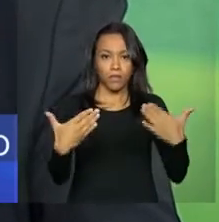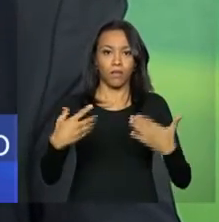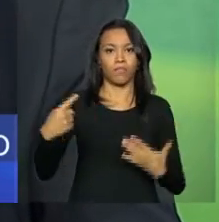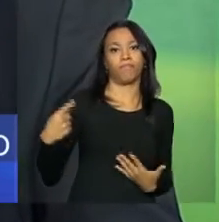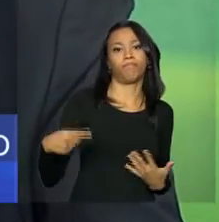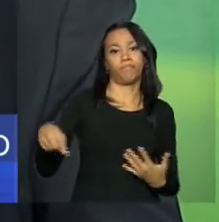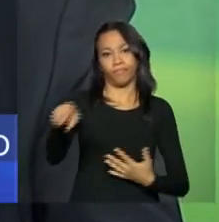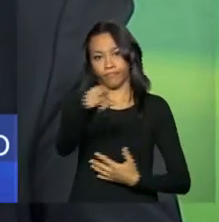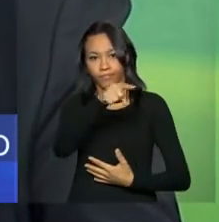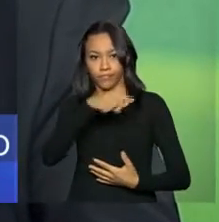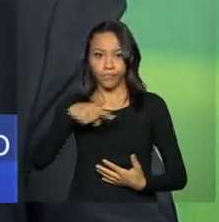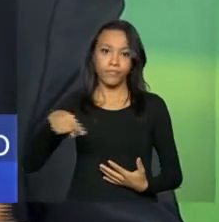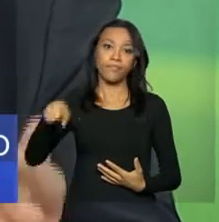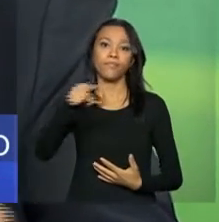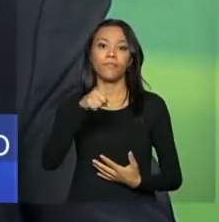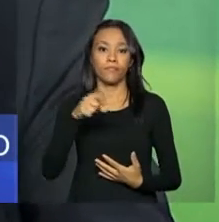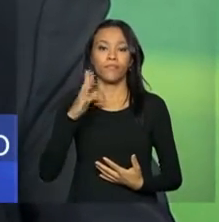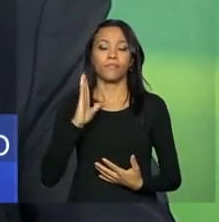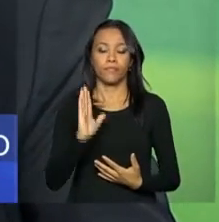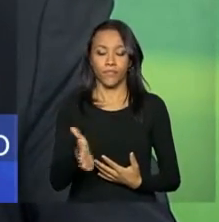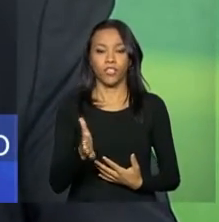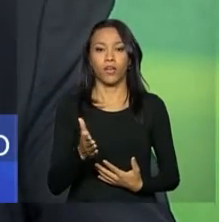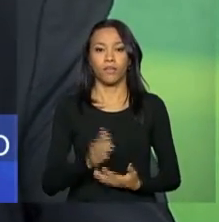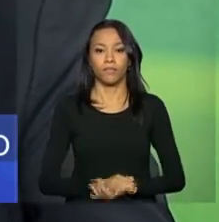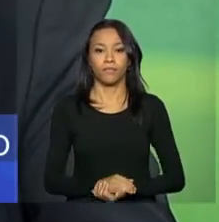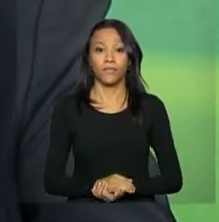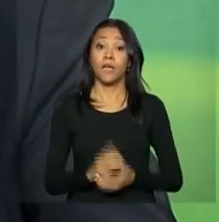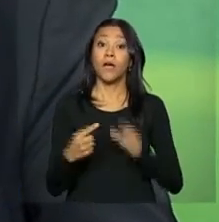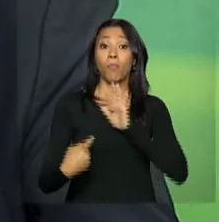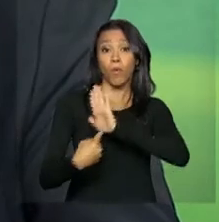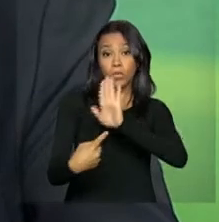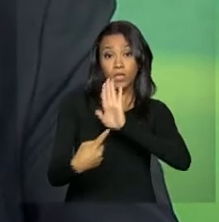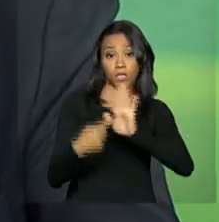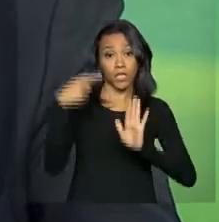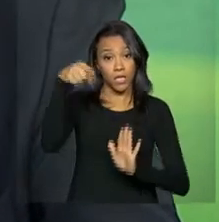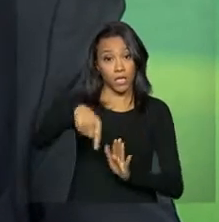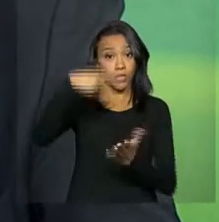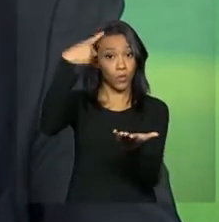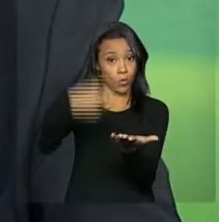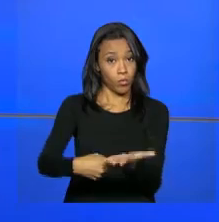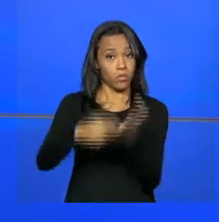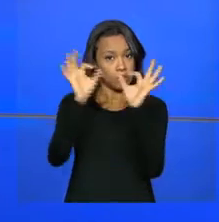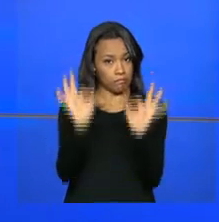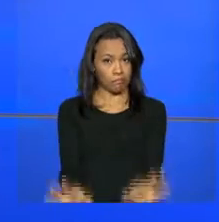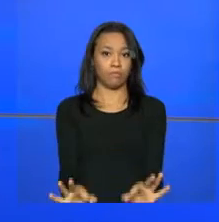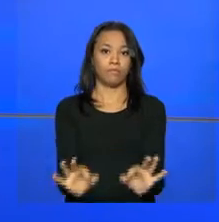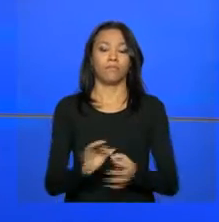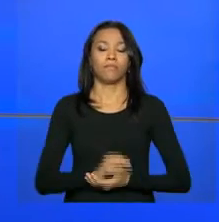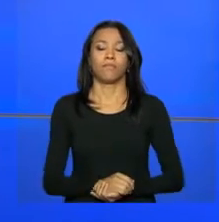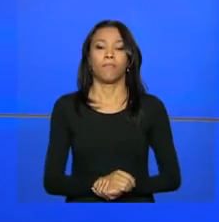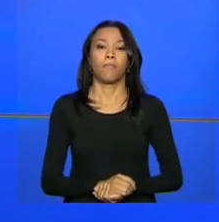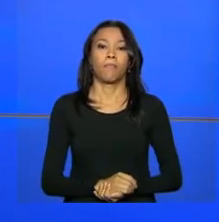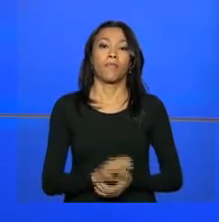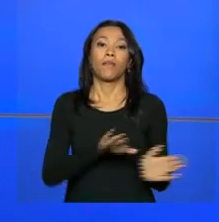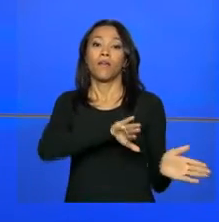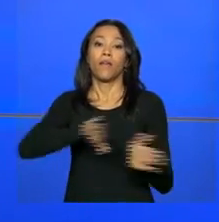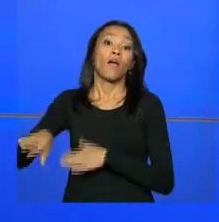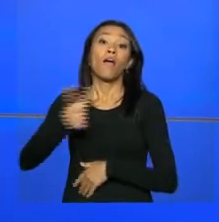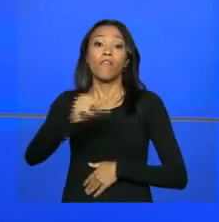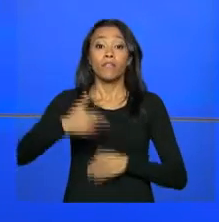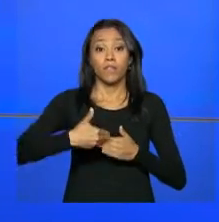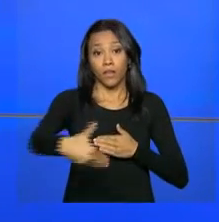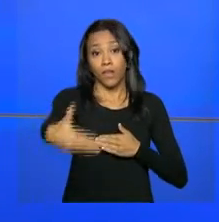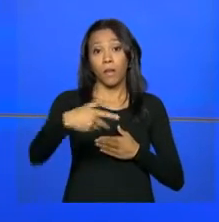é uma vez fixada por apresentar para todos mostrando que esse acordo é um gol pra valer será realizada hoje a